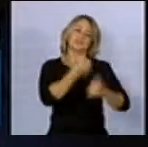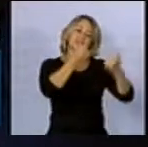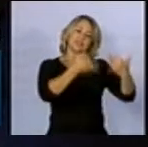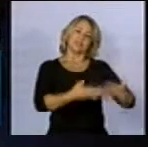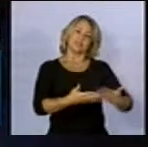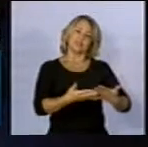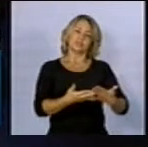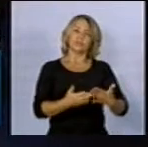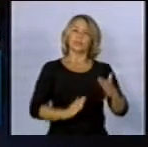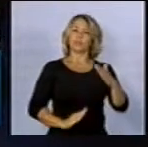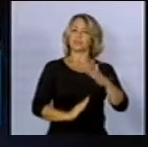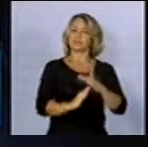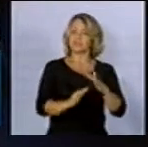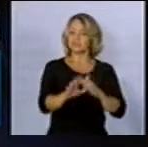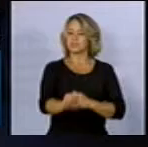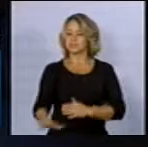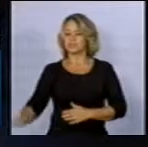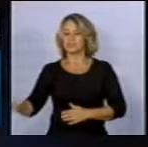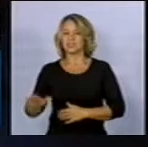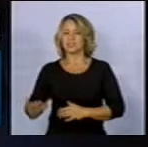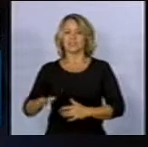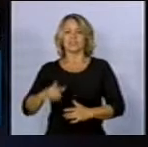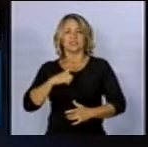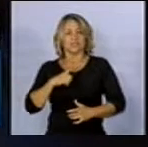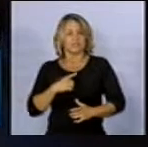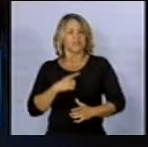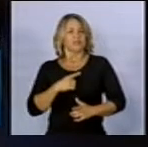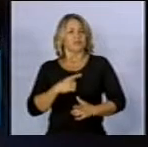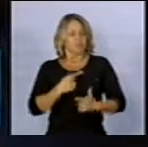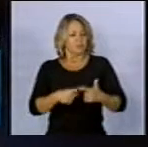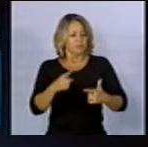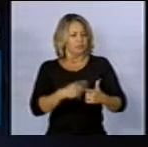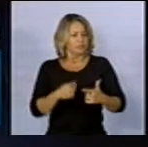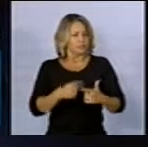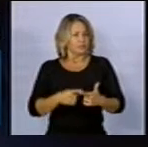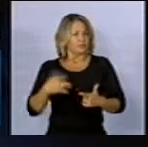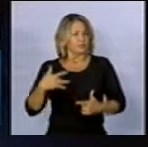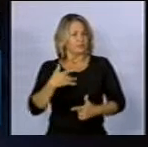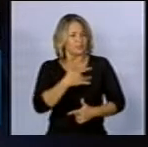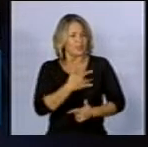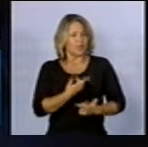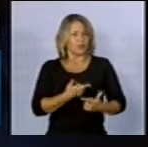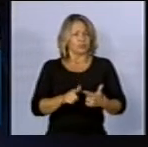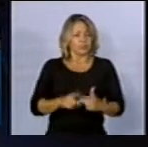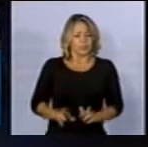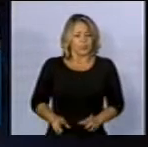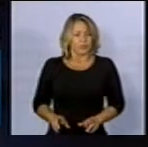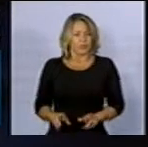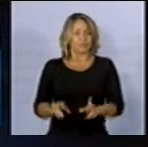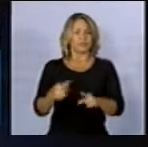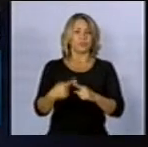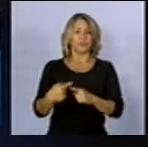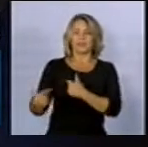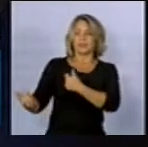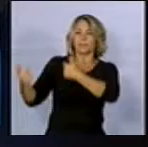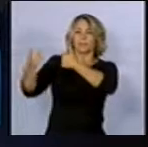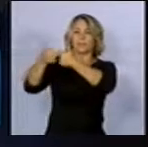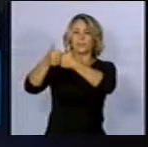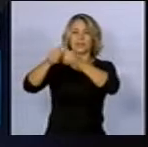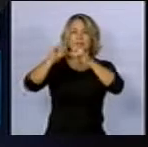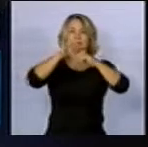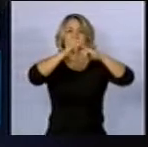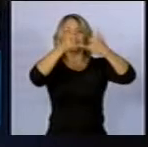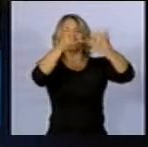ponderação das crianças que desenvolveram um câncer por estar próximo das redes de alta